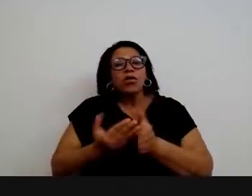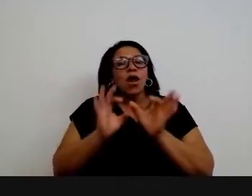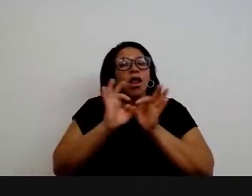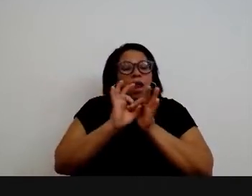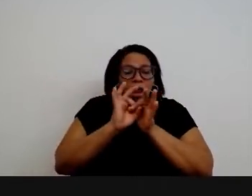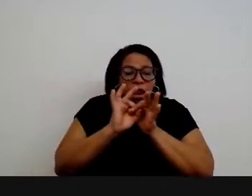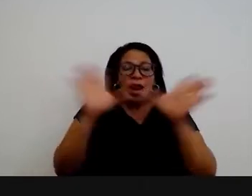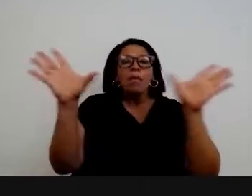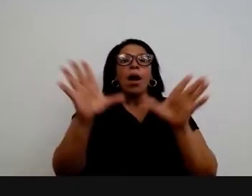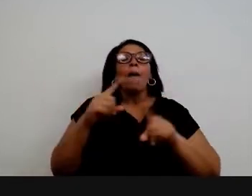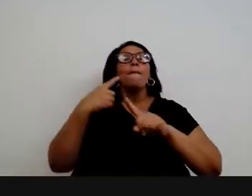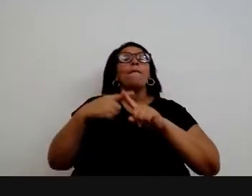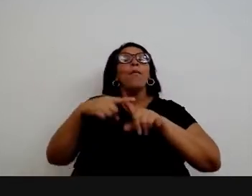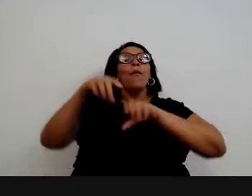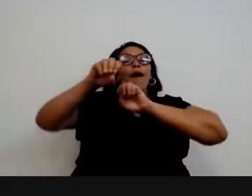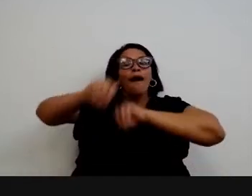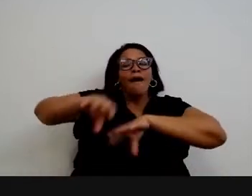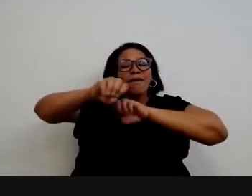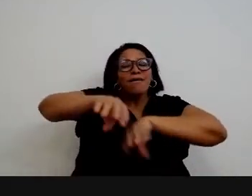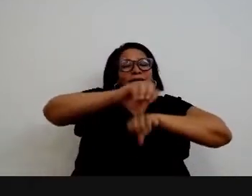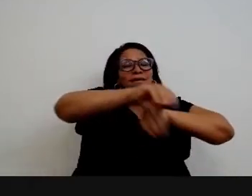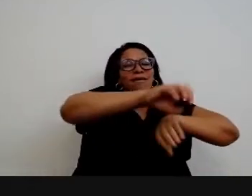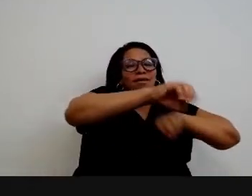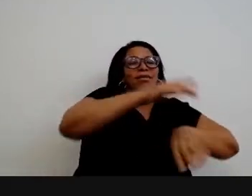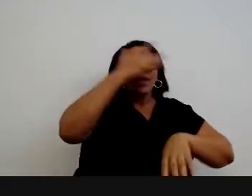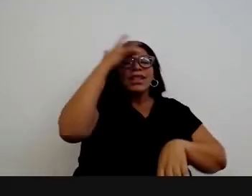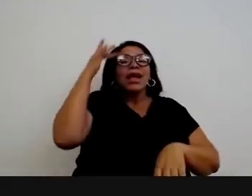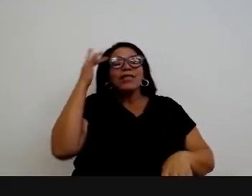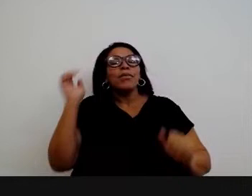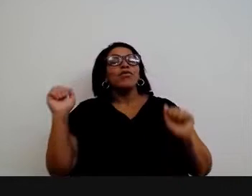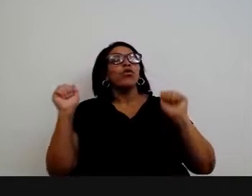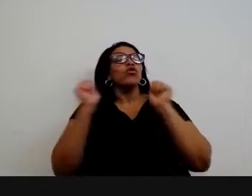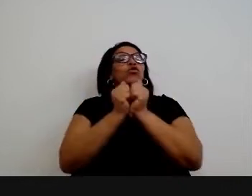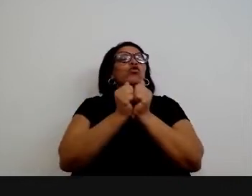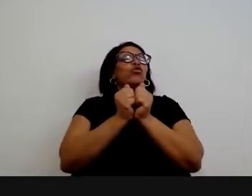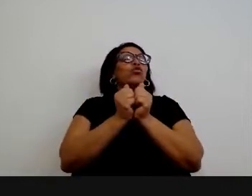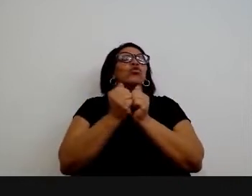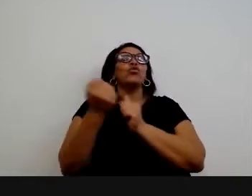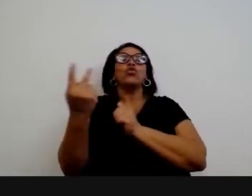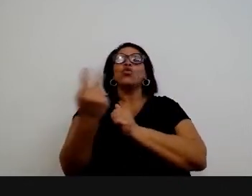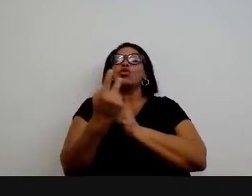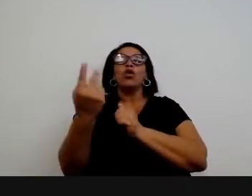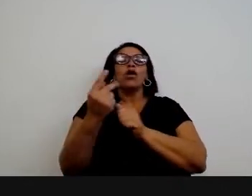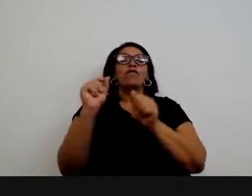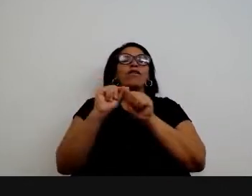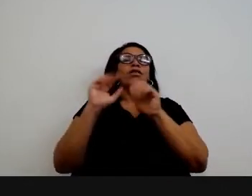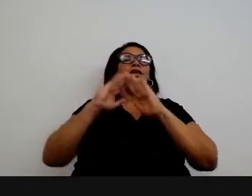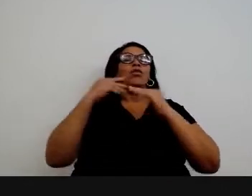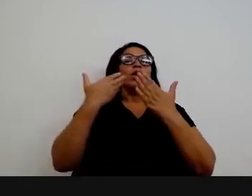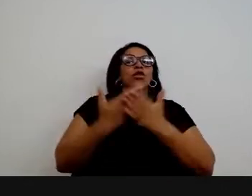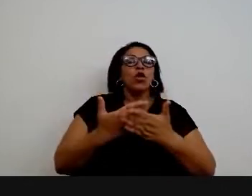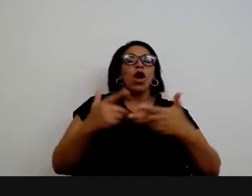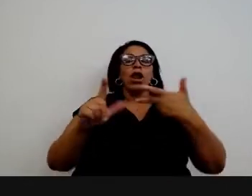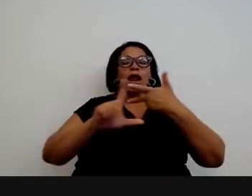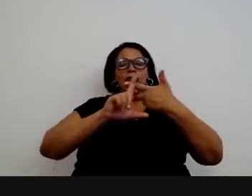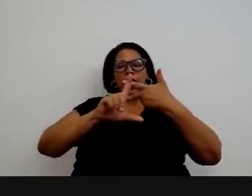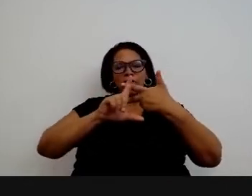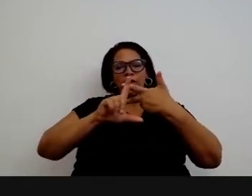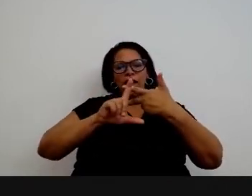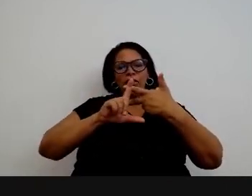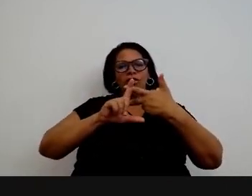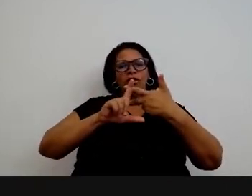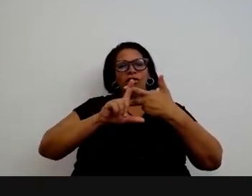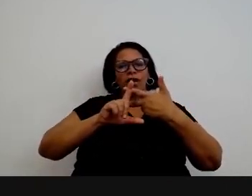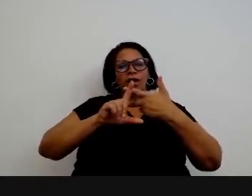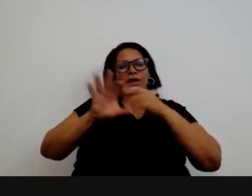Enfim, você tem uma escola de governo e uma escola de democracia juntas fazendo. Então, toda a escola do legislativo, de